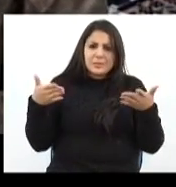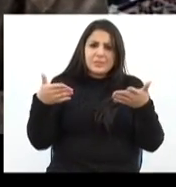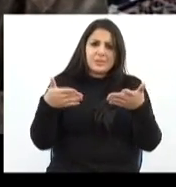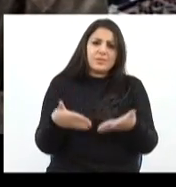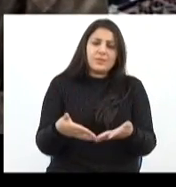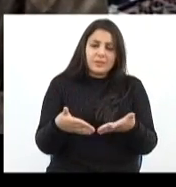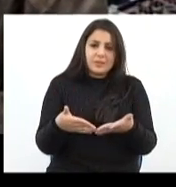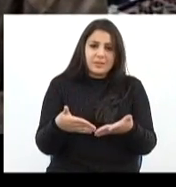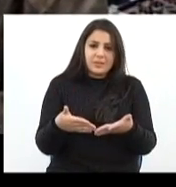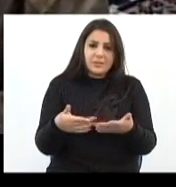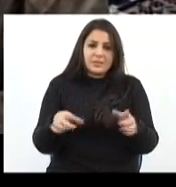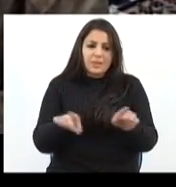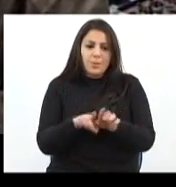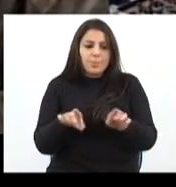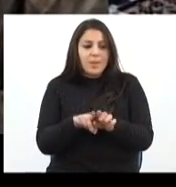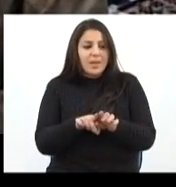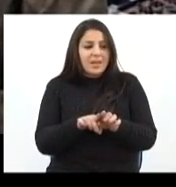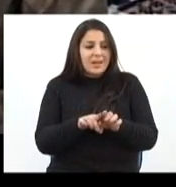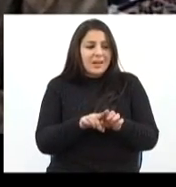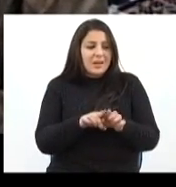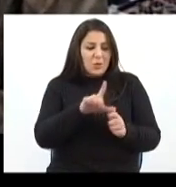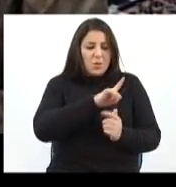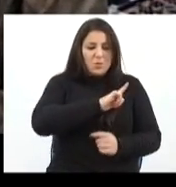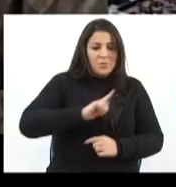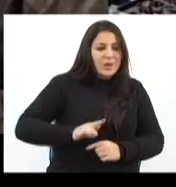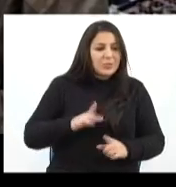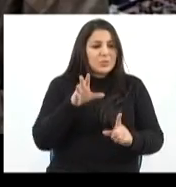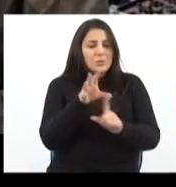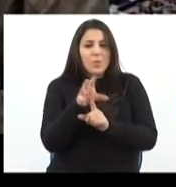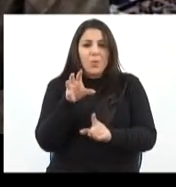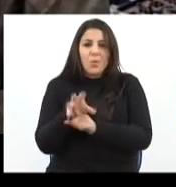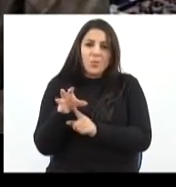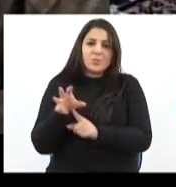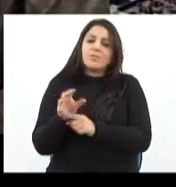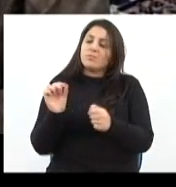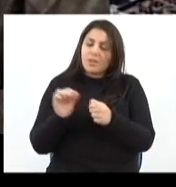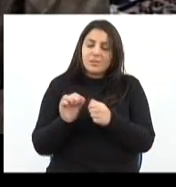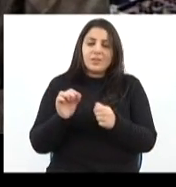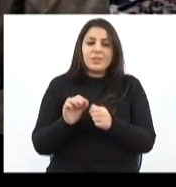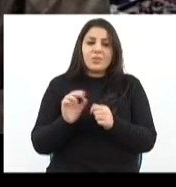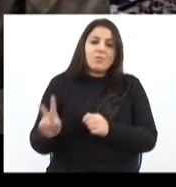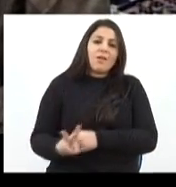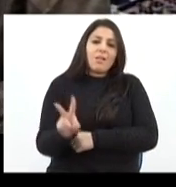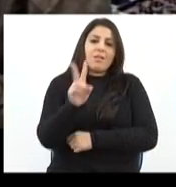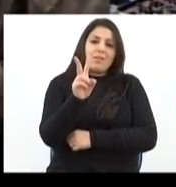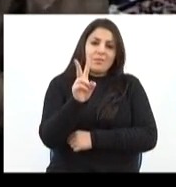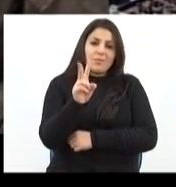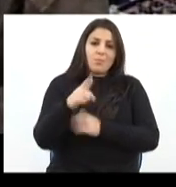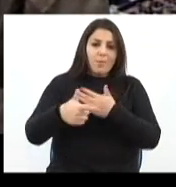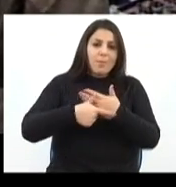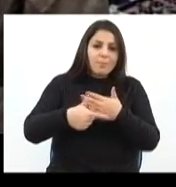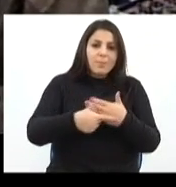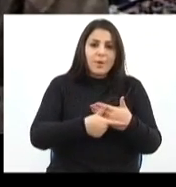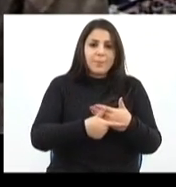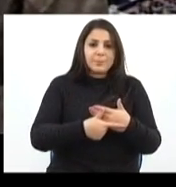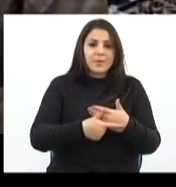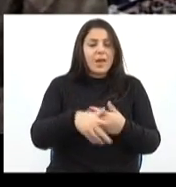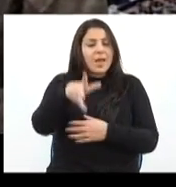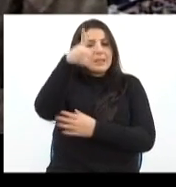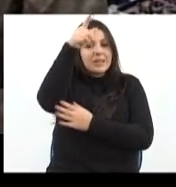lado, uma oposição batendo e fazendo valer seu papel de oposição. Mas eu acho que Passo Fundo, analisando o vereador João